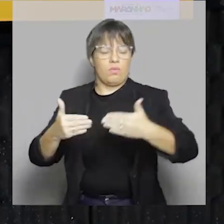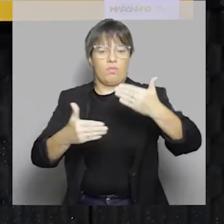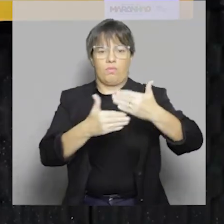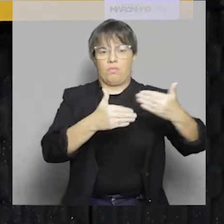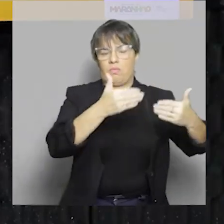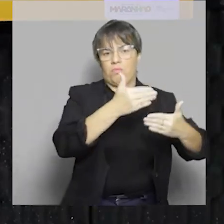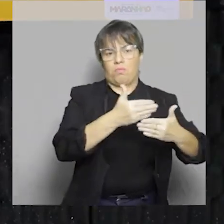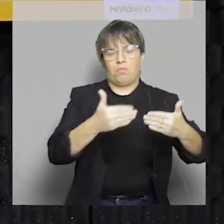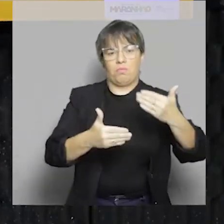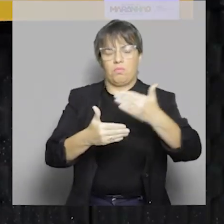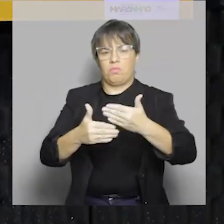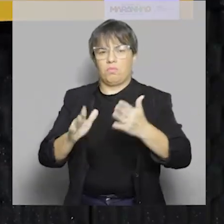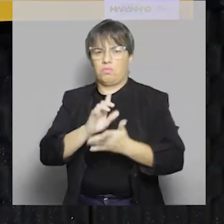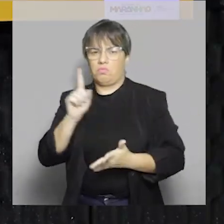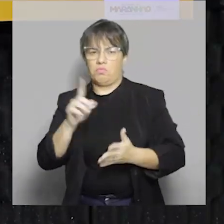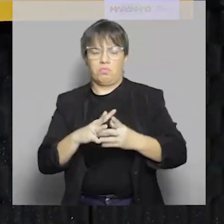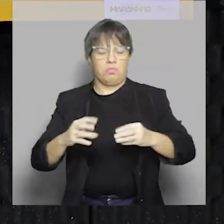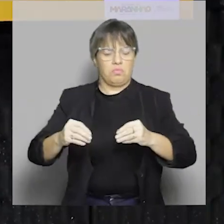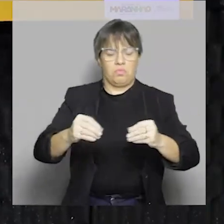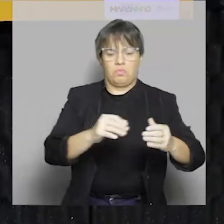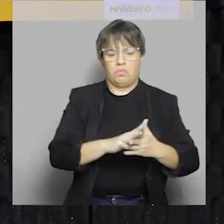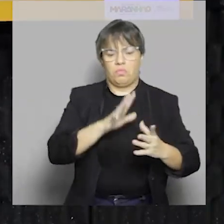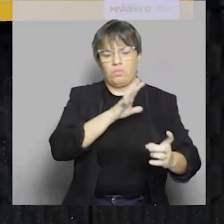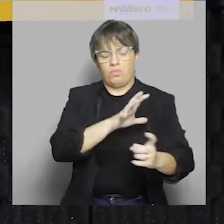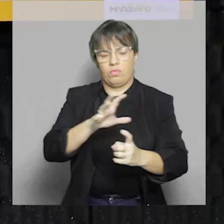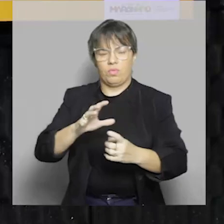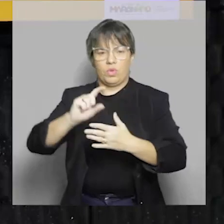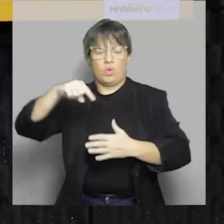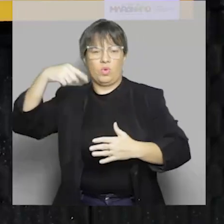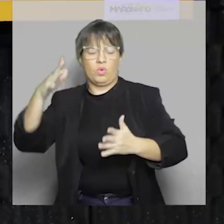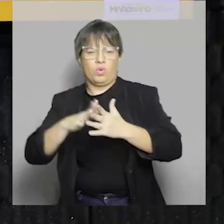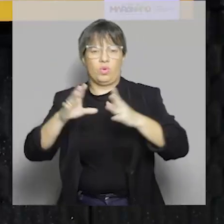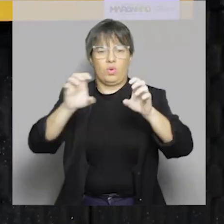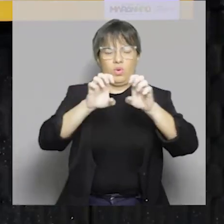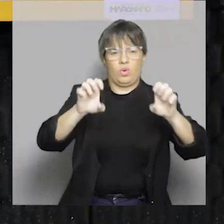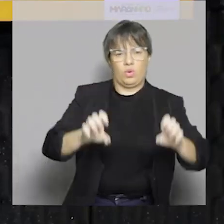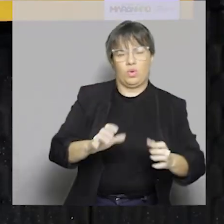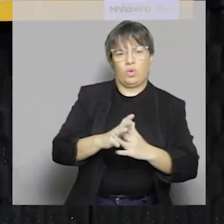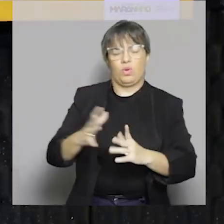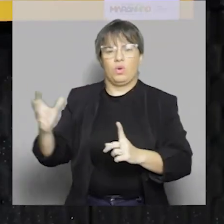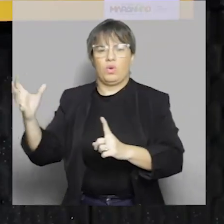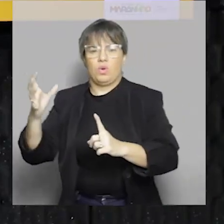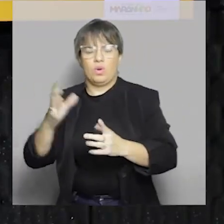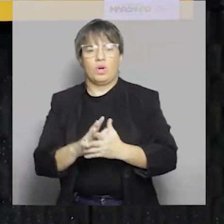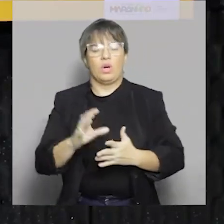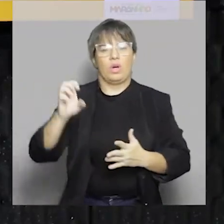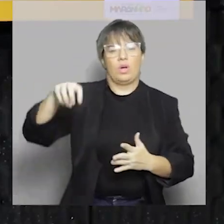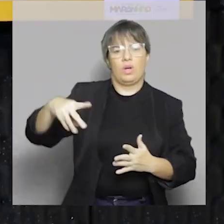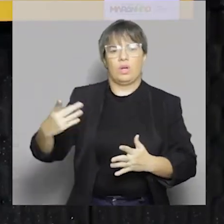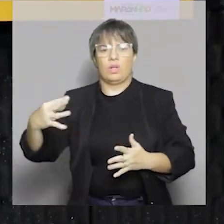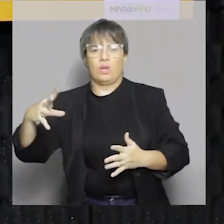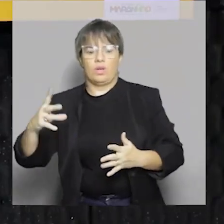a impermeabilização do solo não vai afetar, a questão das placas é uma outra estrutura dos agentes endógenos.